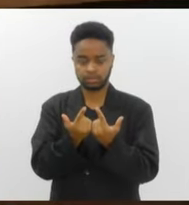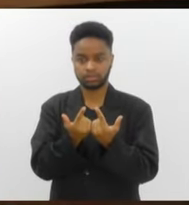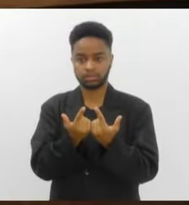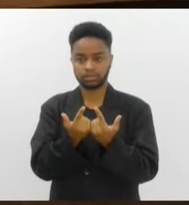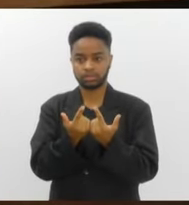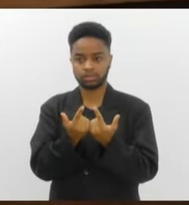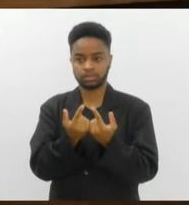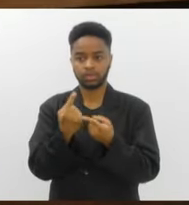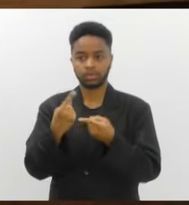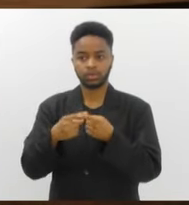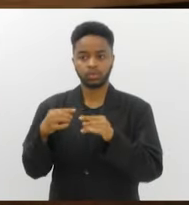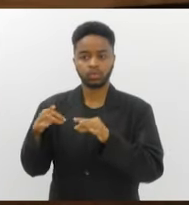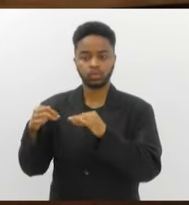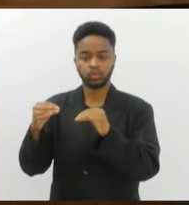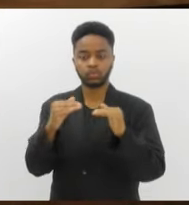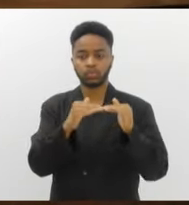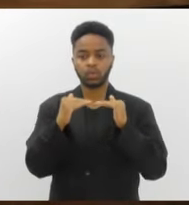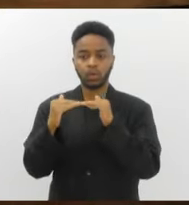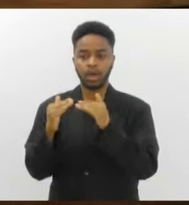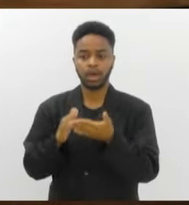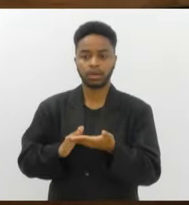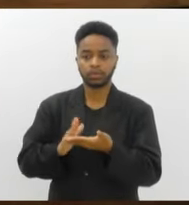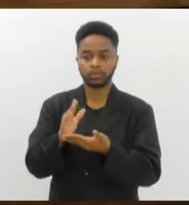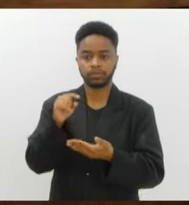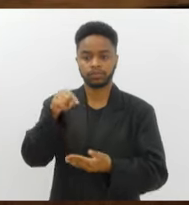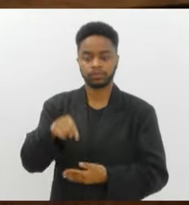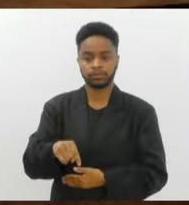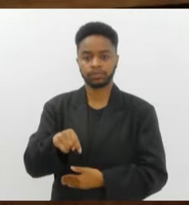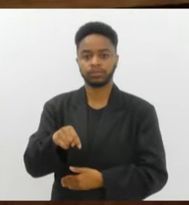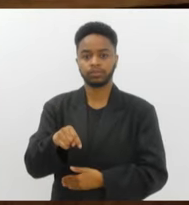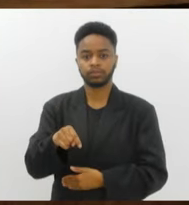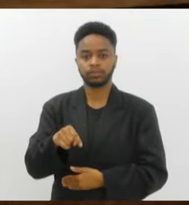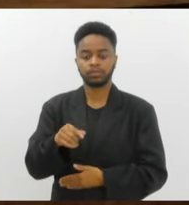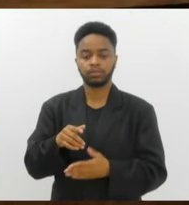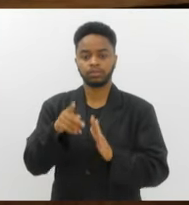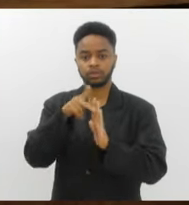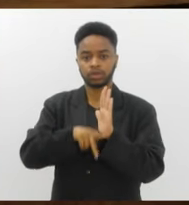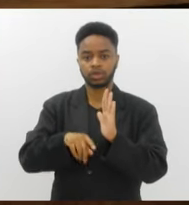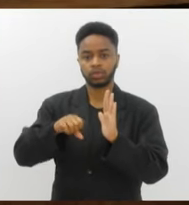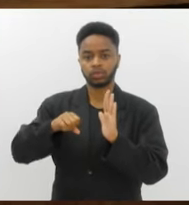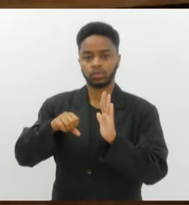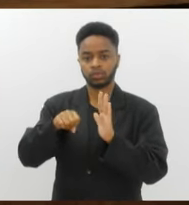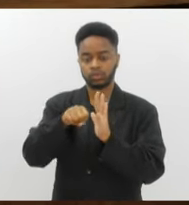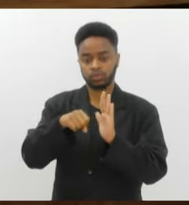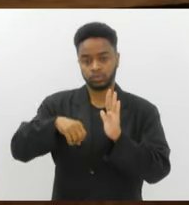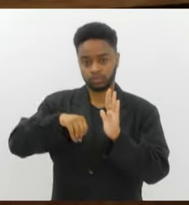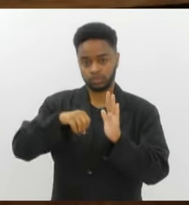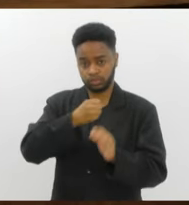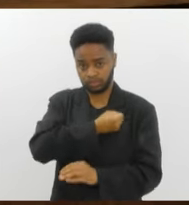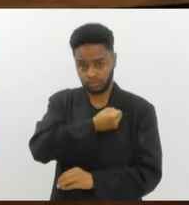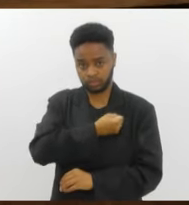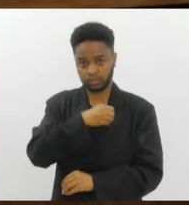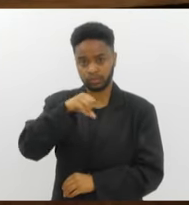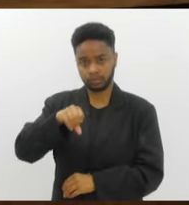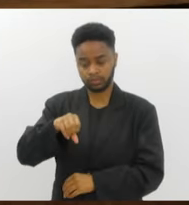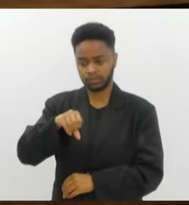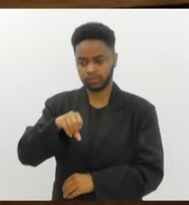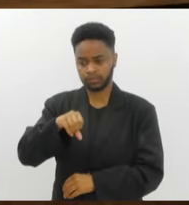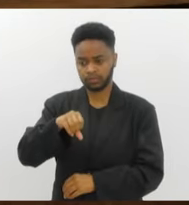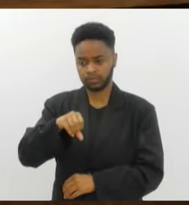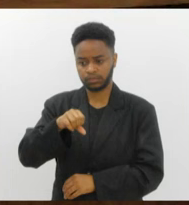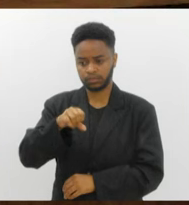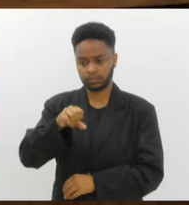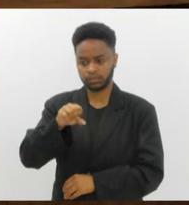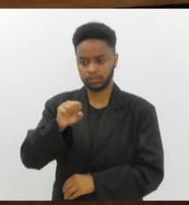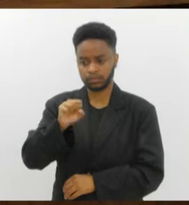por unanimidade aprovaram nessa casa o projeto de número 9.734, que versa sobre o Centro